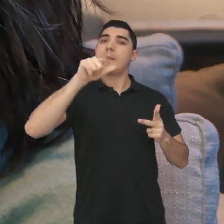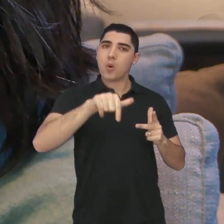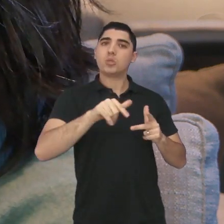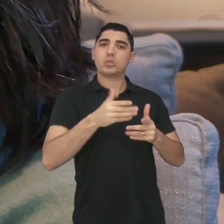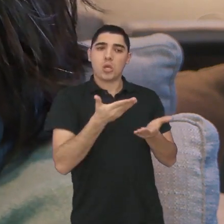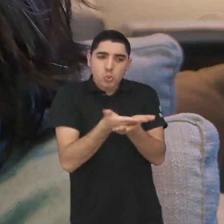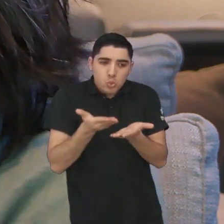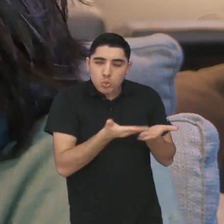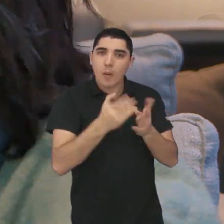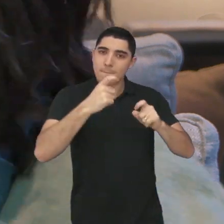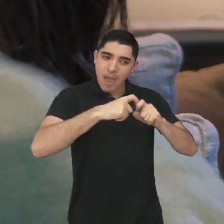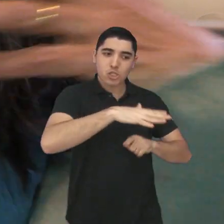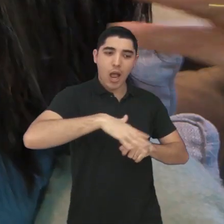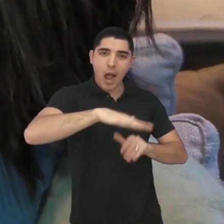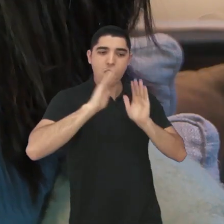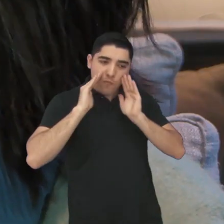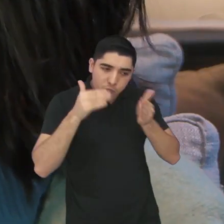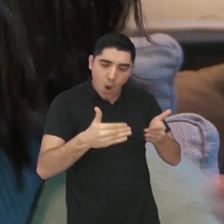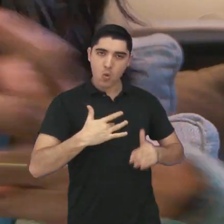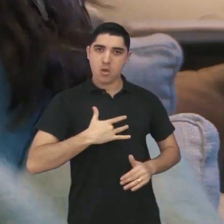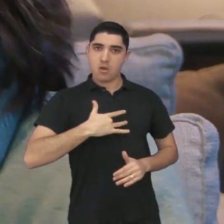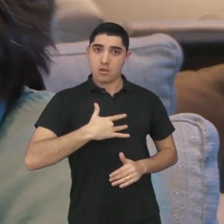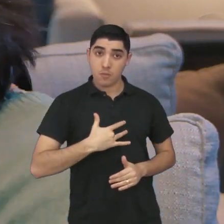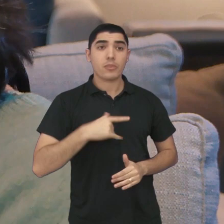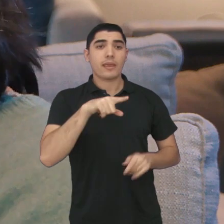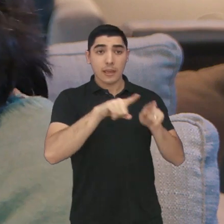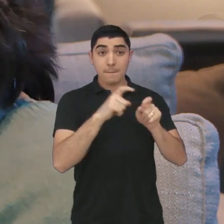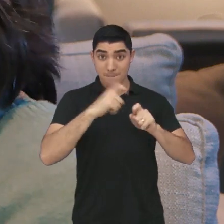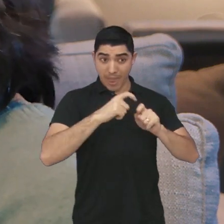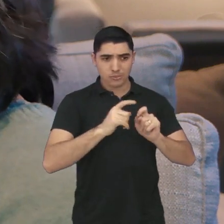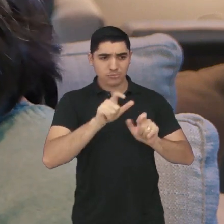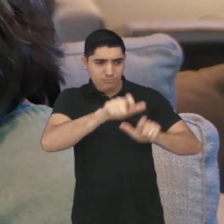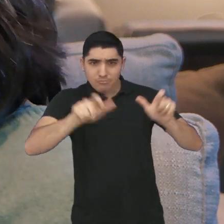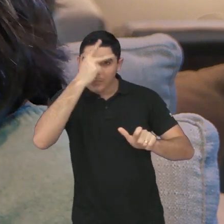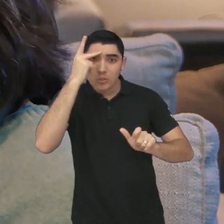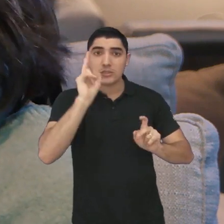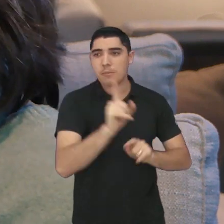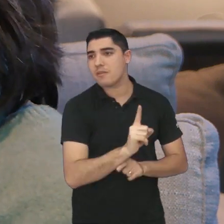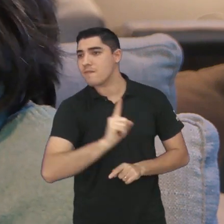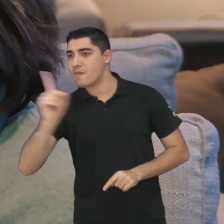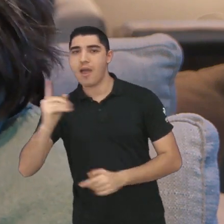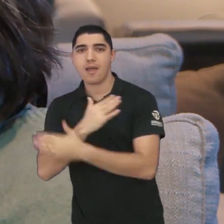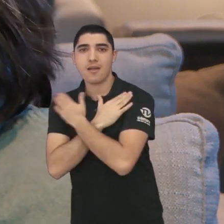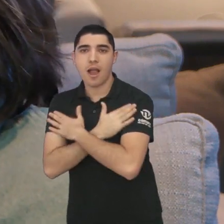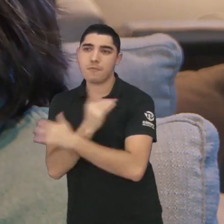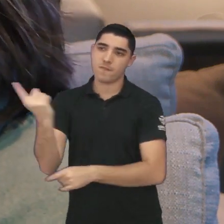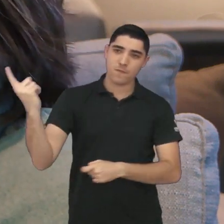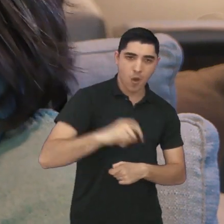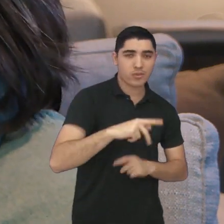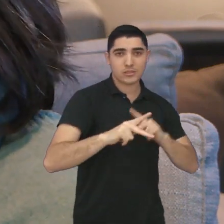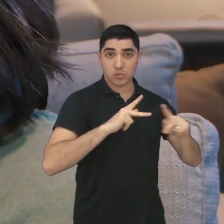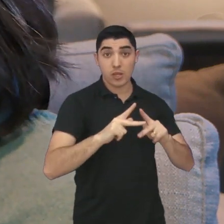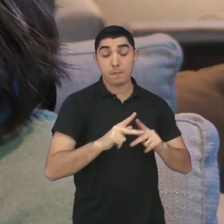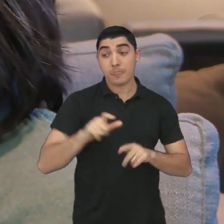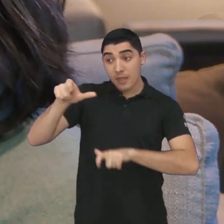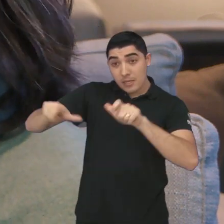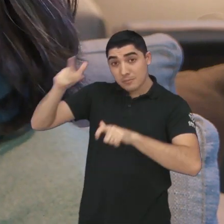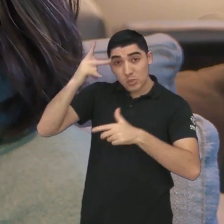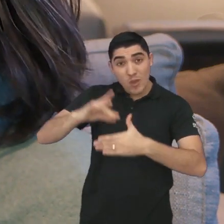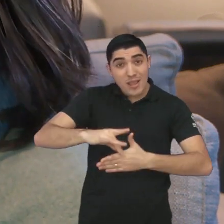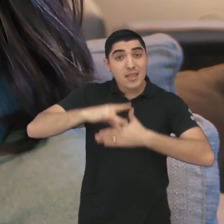Paulo os dispensários e a ideia do tratamento da tuberculose. E aí depois vem o Nelson Dávila, que também tinha tuberculose e